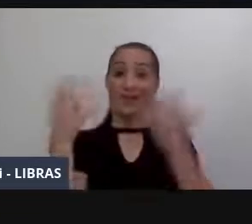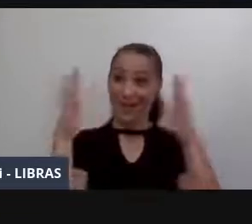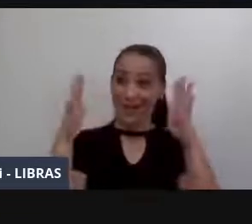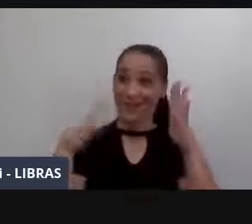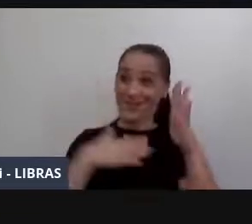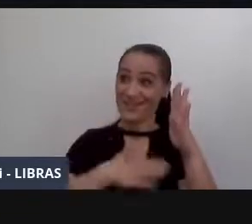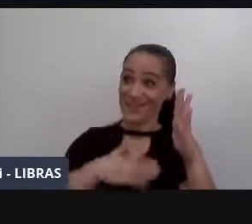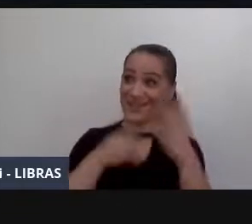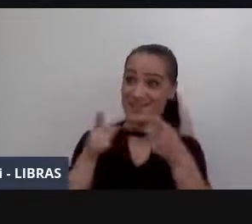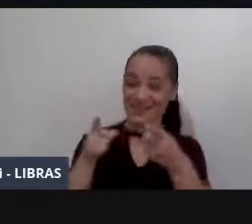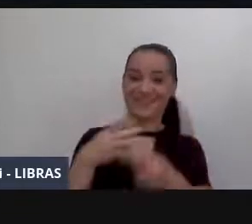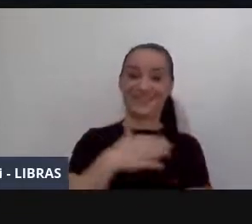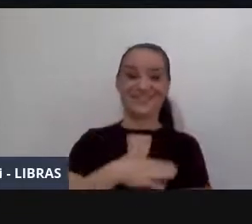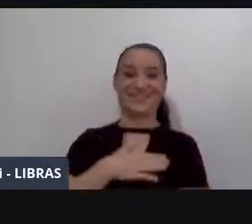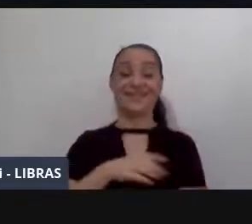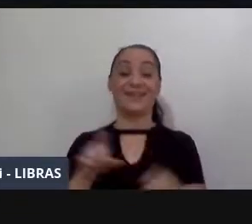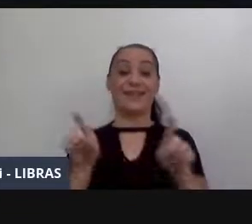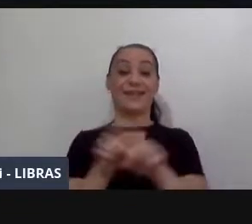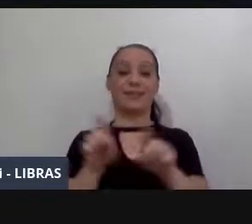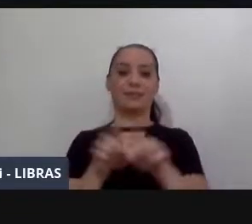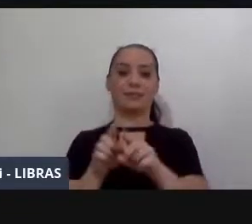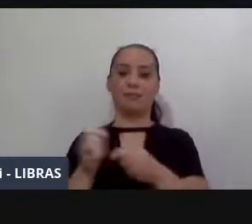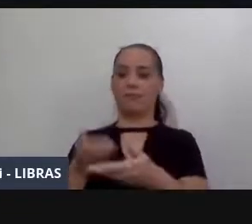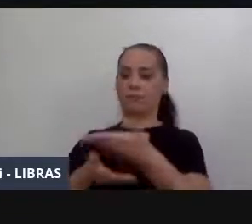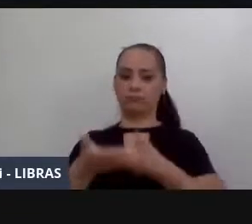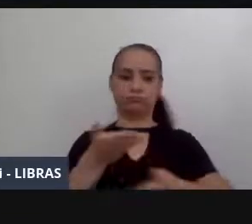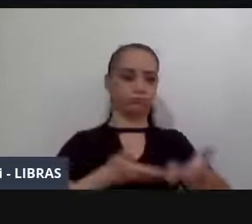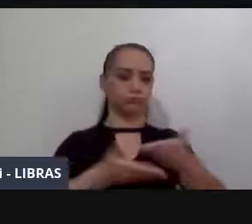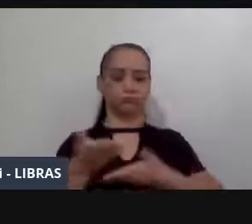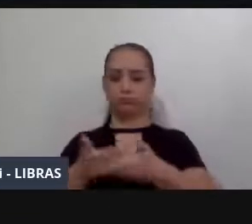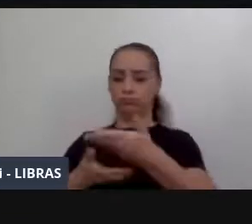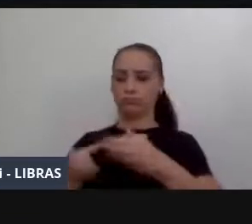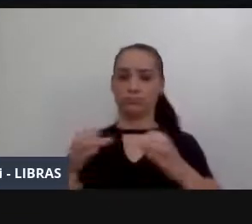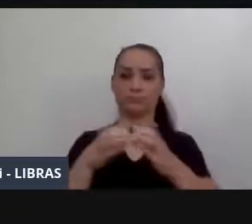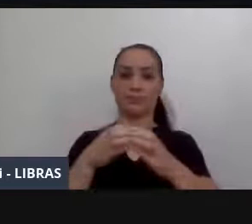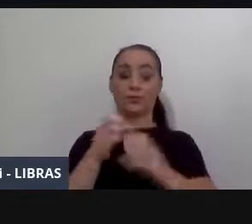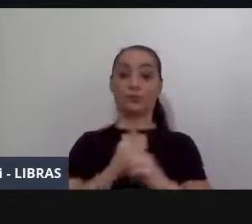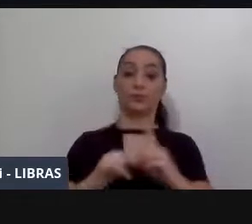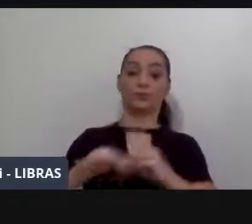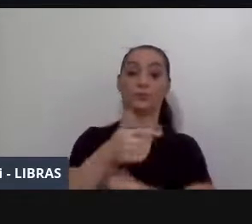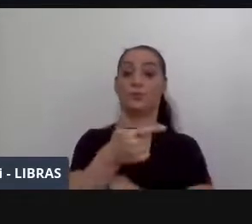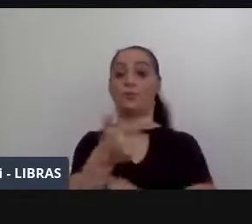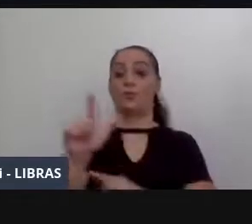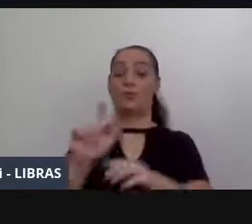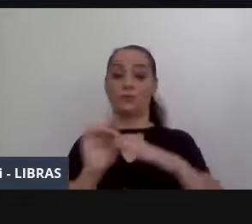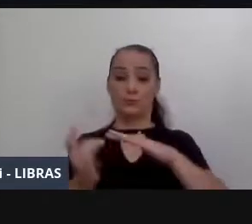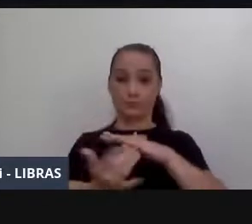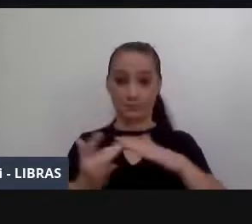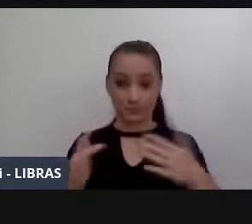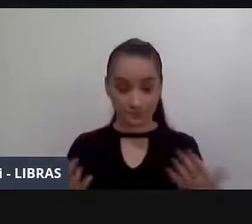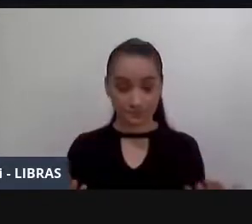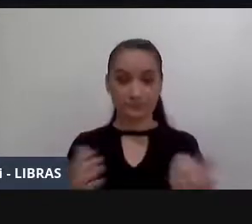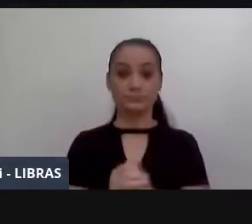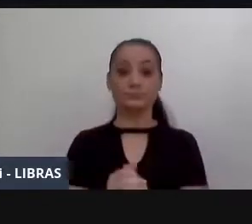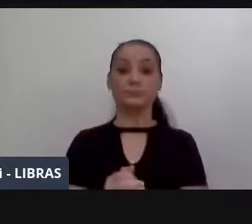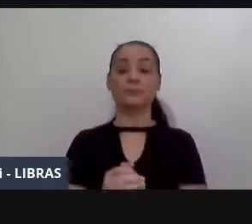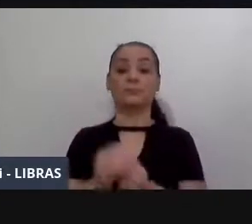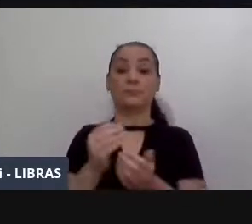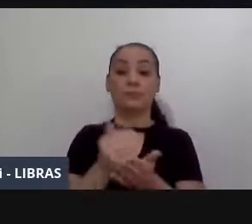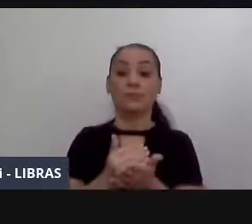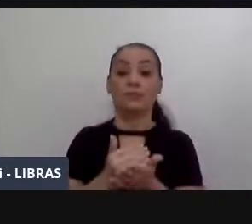e também interagir com outros grupos sociais pelas redes. Então, eu vou começar pela